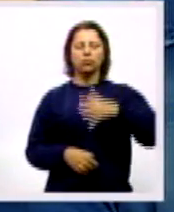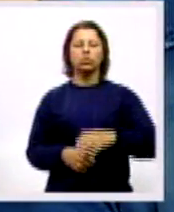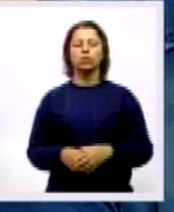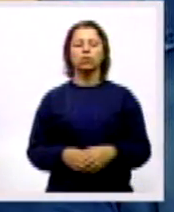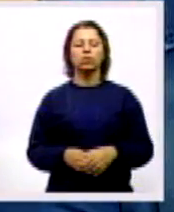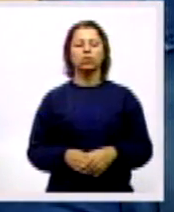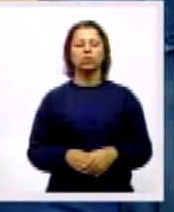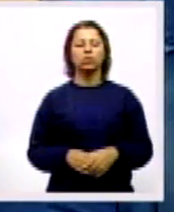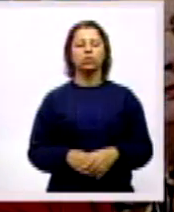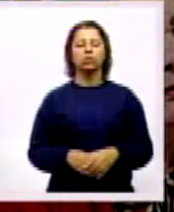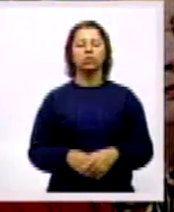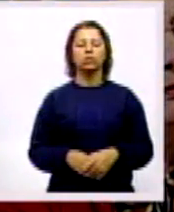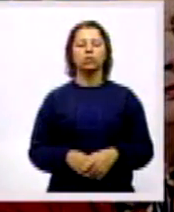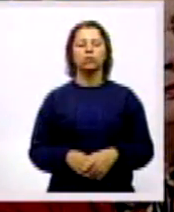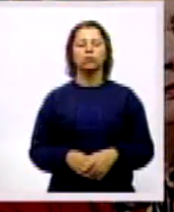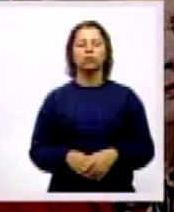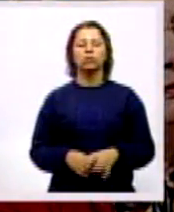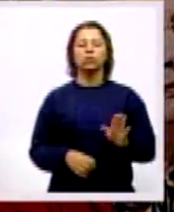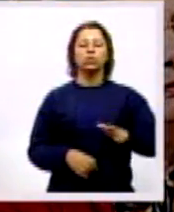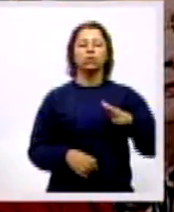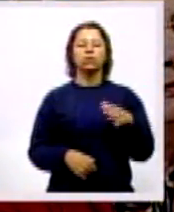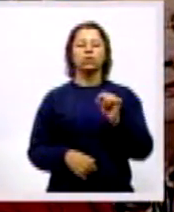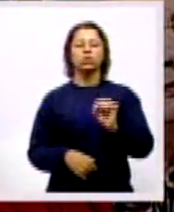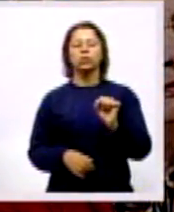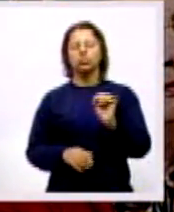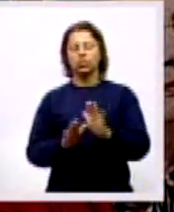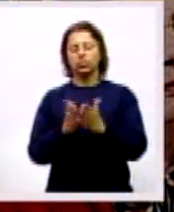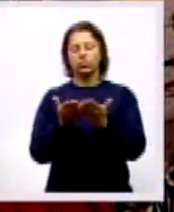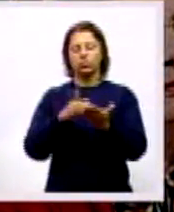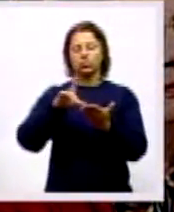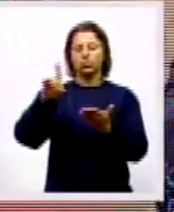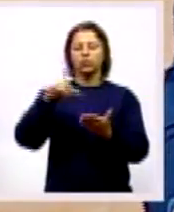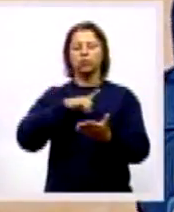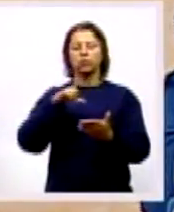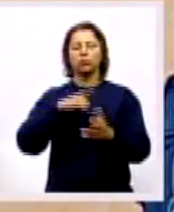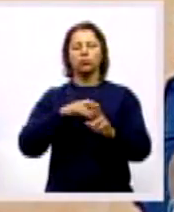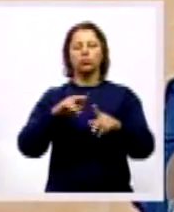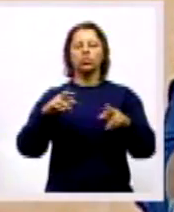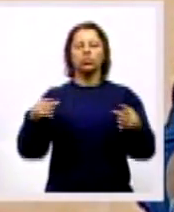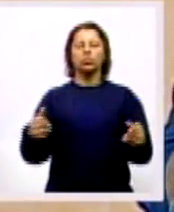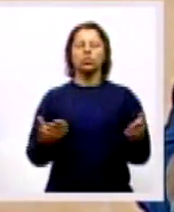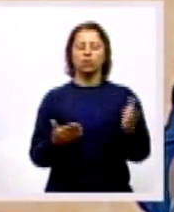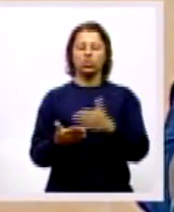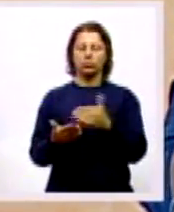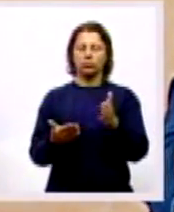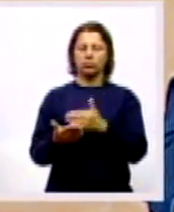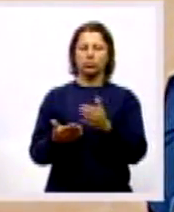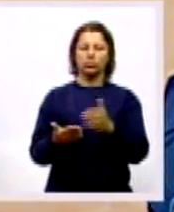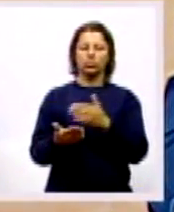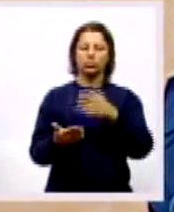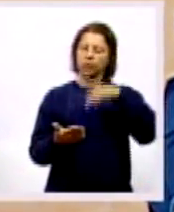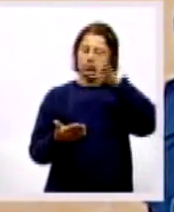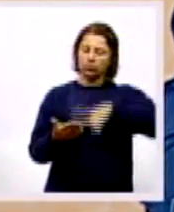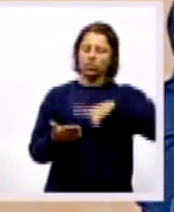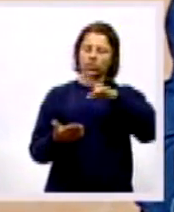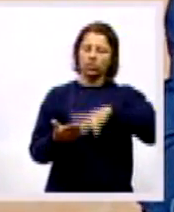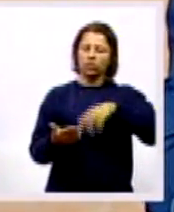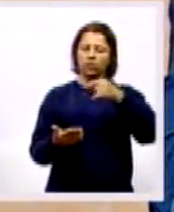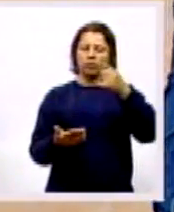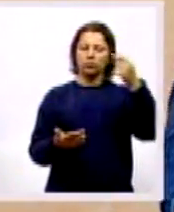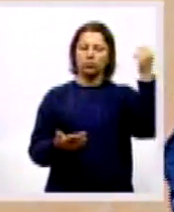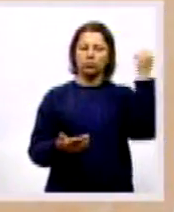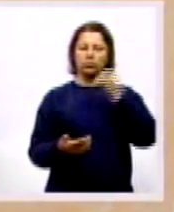hoje. E foi então que, na hora que eu abri a minha Bíblia, eu tinha várias para poder pegar lá na hora, peguei essa daqui, que tinha muito tempo que eu não